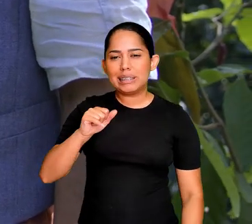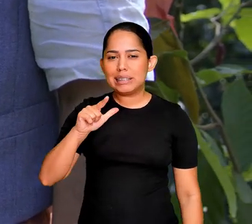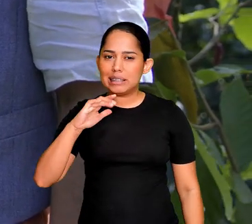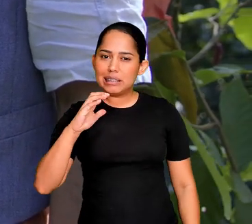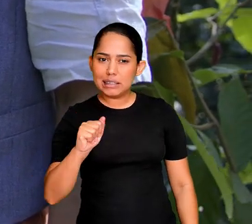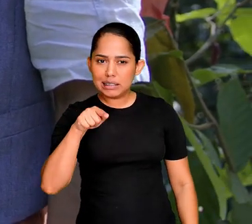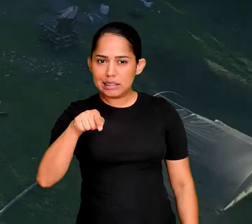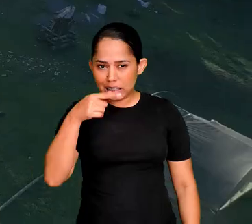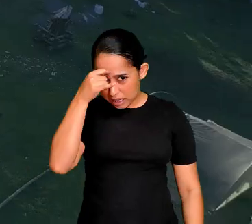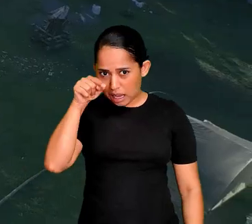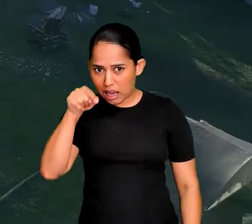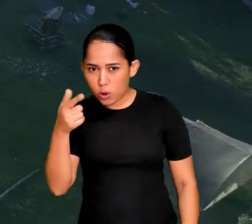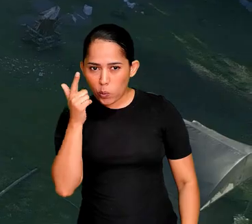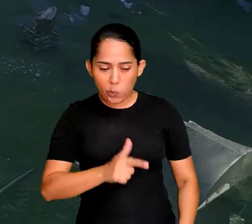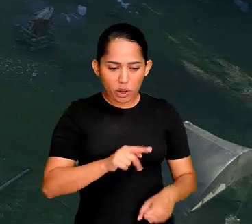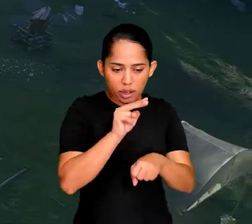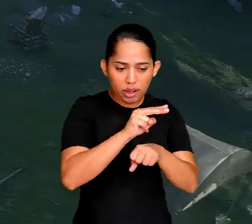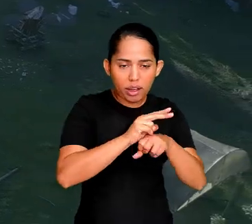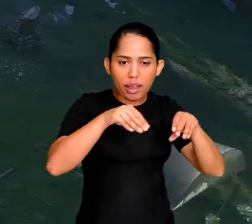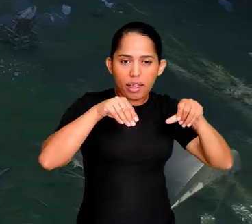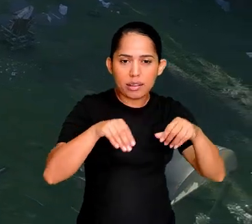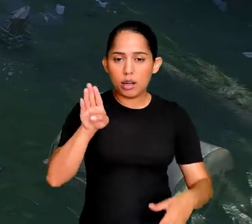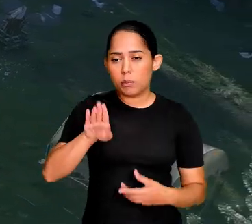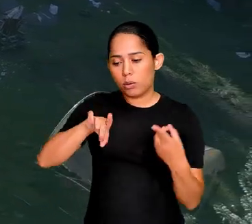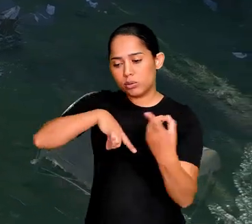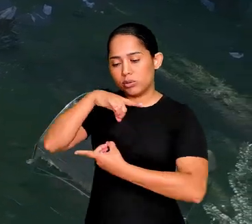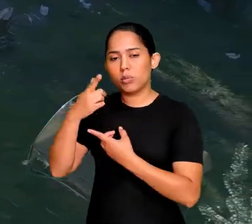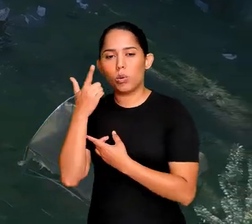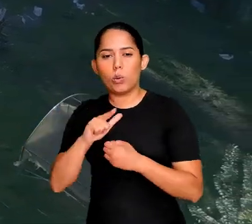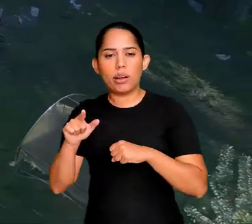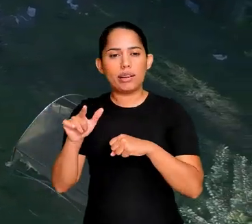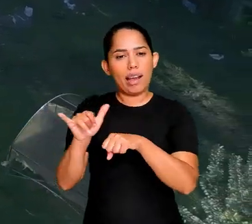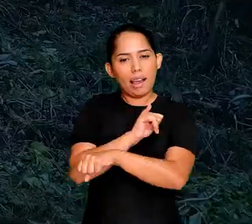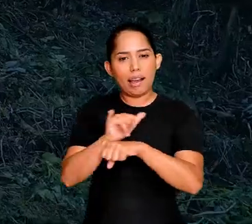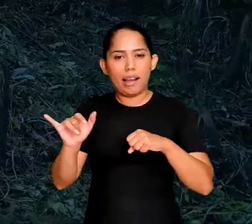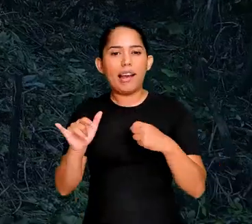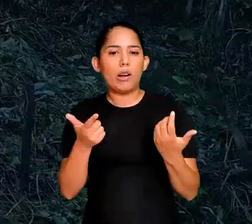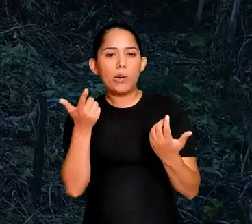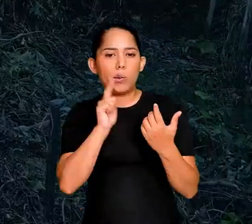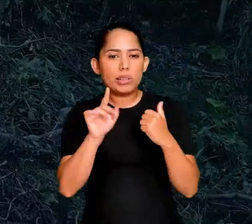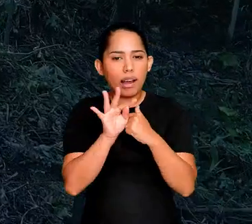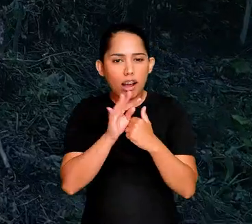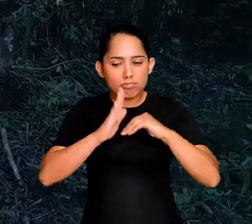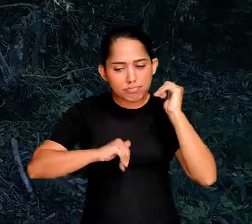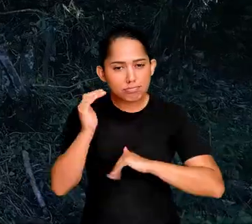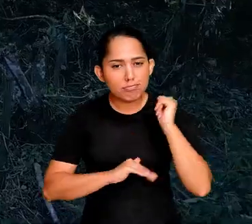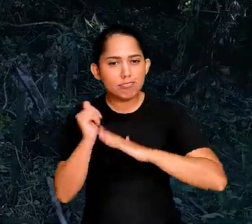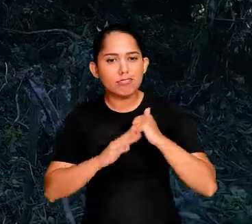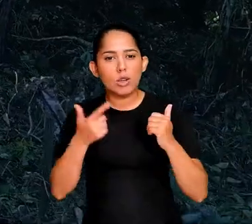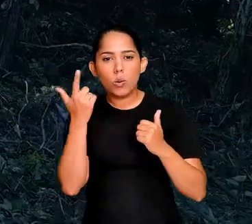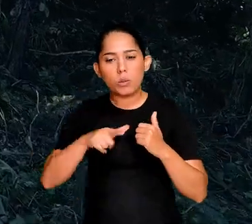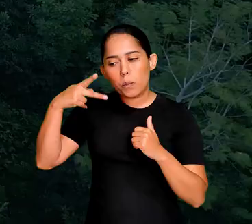é seco, ela vitaliza a nossa terra. A gente também, com a biodinâmica, aprendeu a desenvolver as técnicas para vitalizar a nossa terra com o nosso